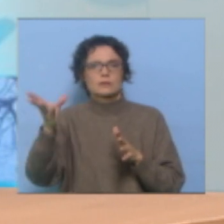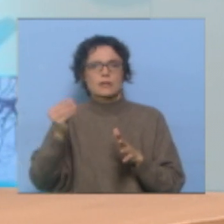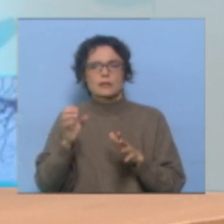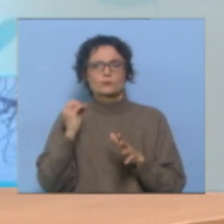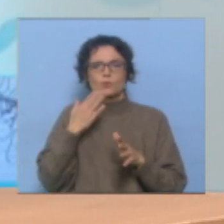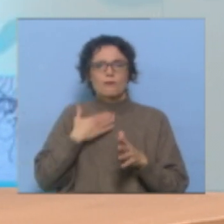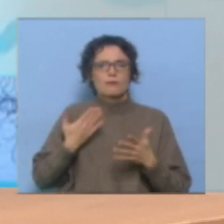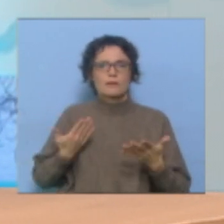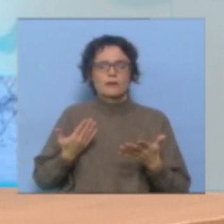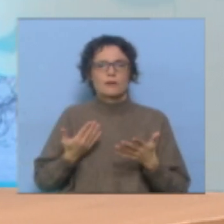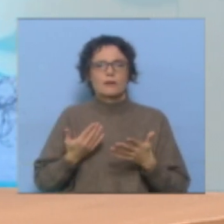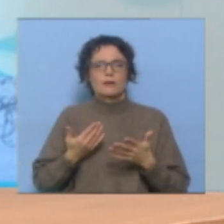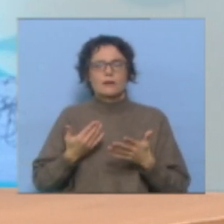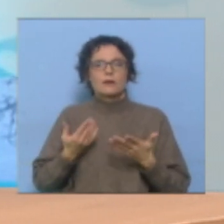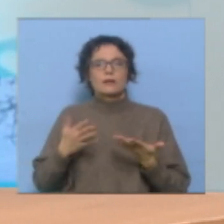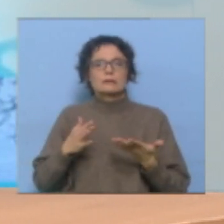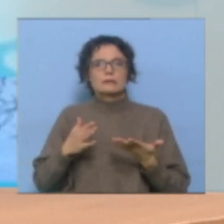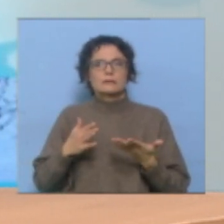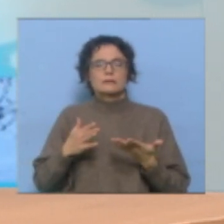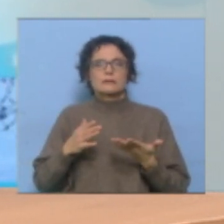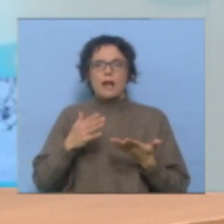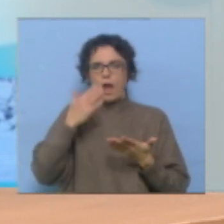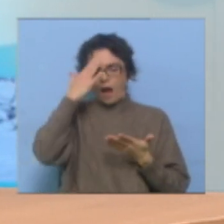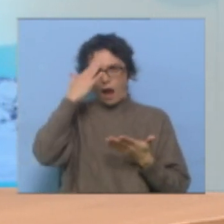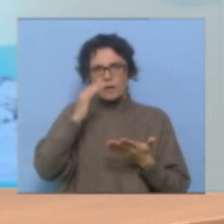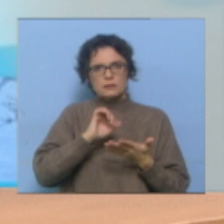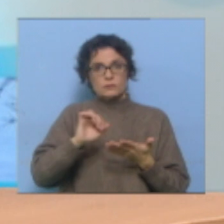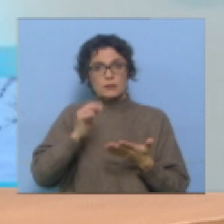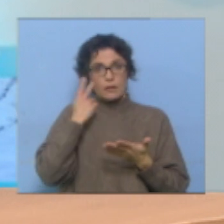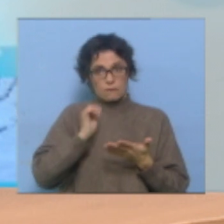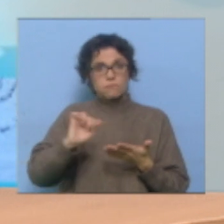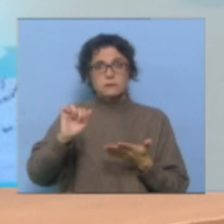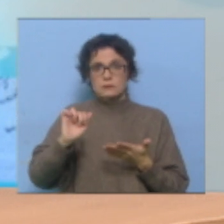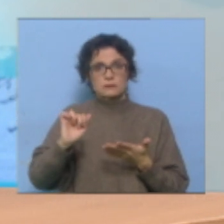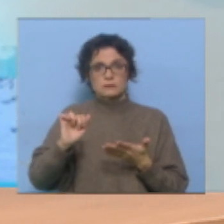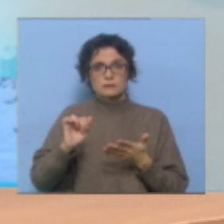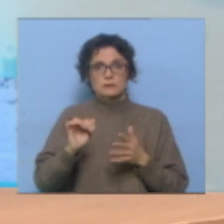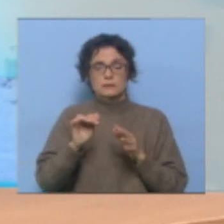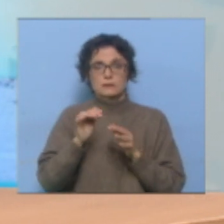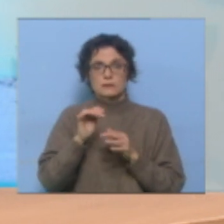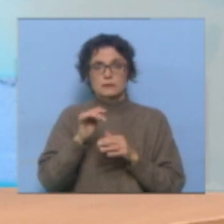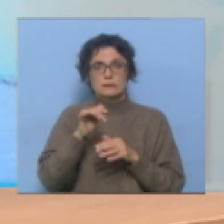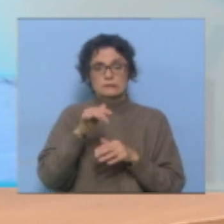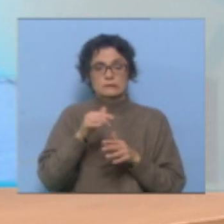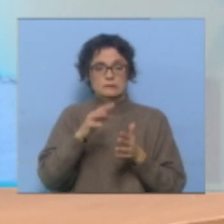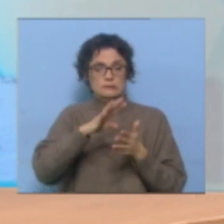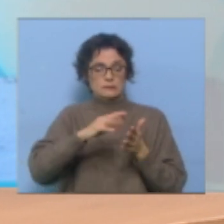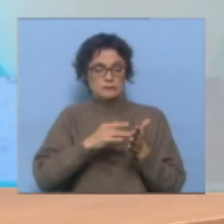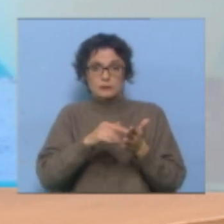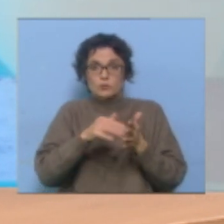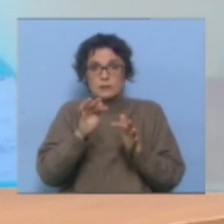acho que a vida de Dom Manuel não se esgota, é óbvio, nesta publicação, nem